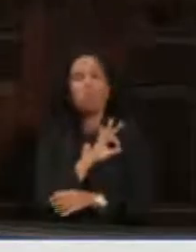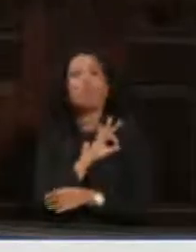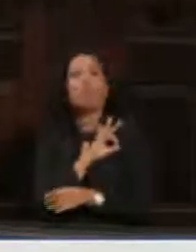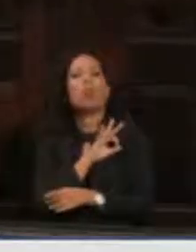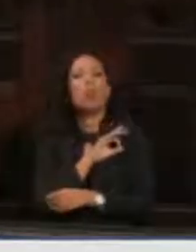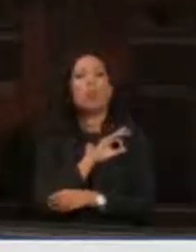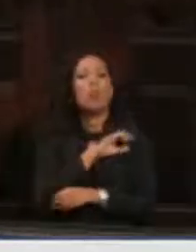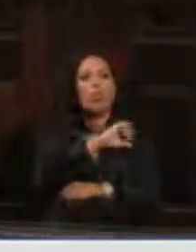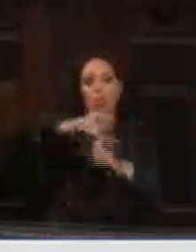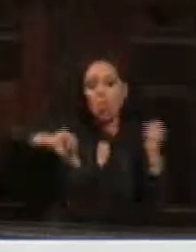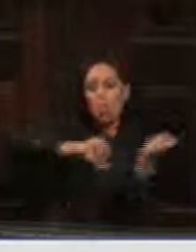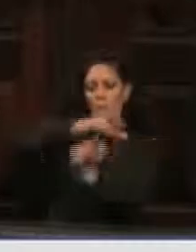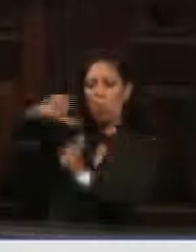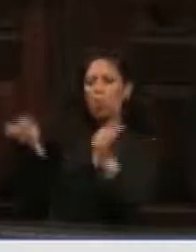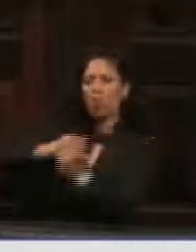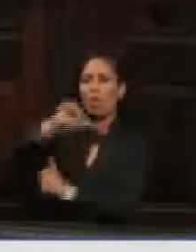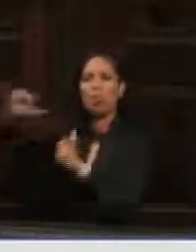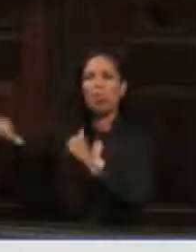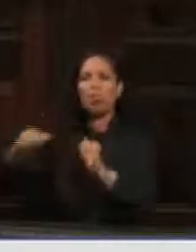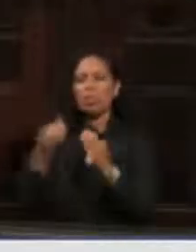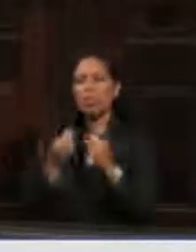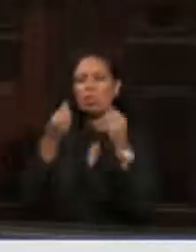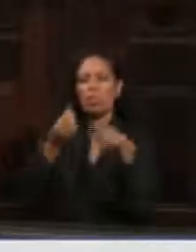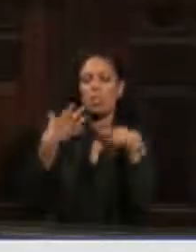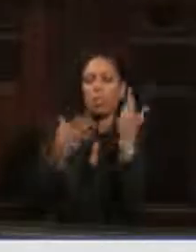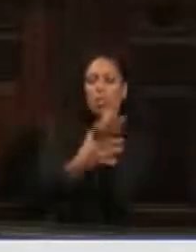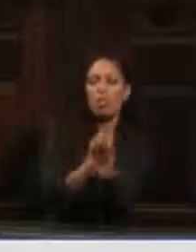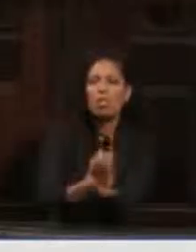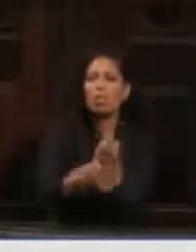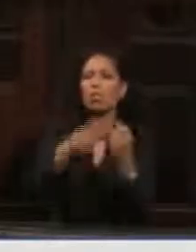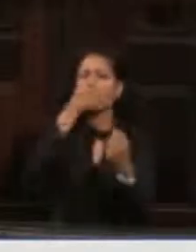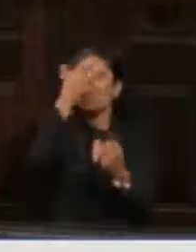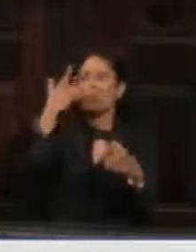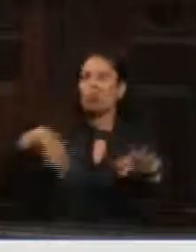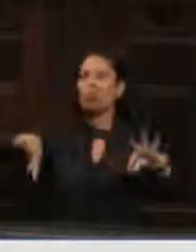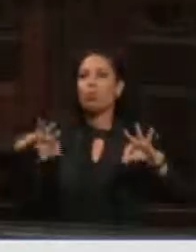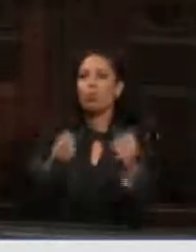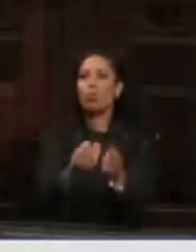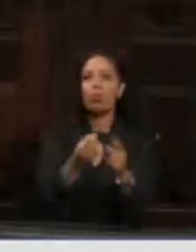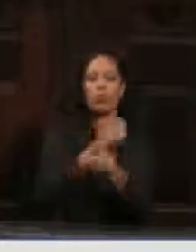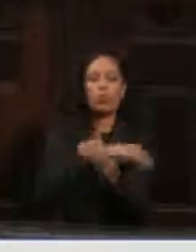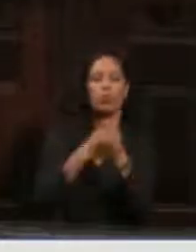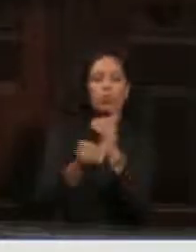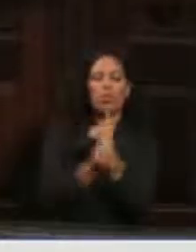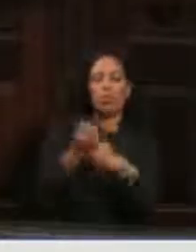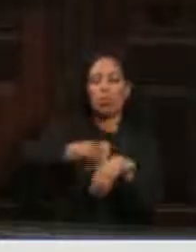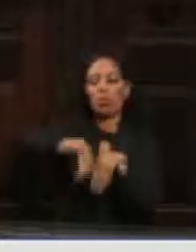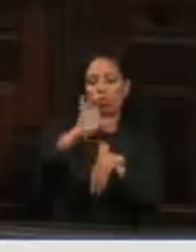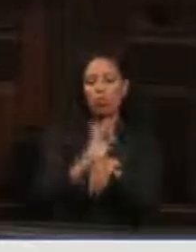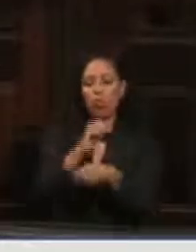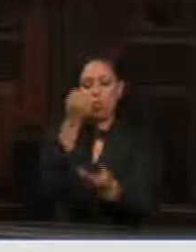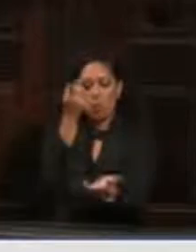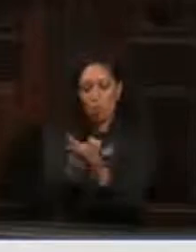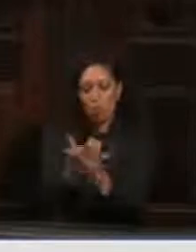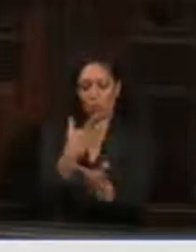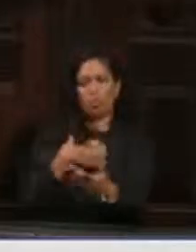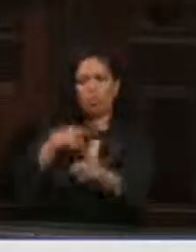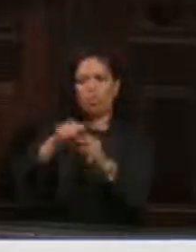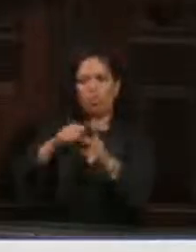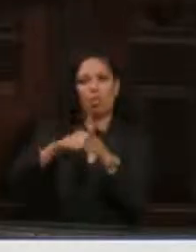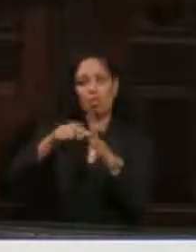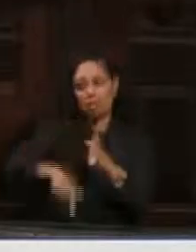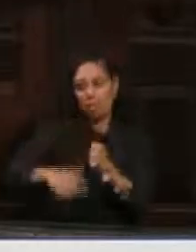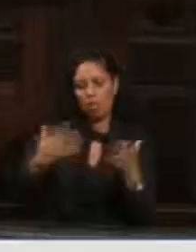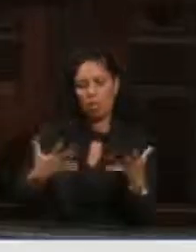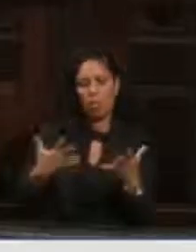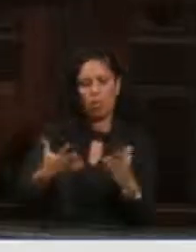dar segurança para quem precisa, para quem paga o nosso salário, que é a população do estado do Rio de Janeiro. Pois não, Wander. Deputado,